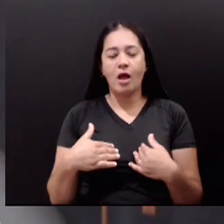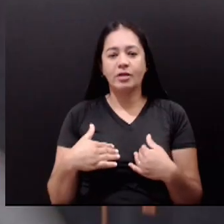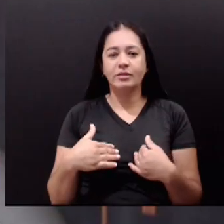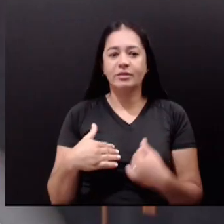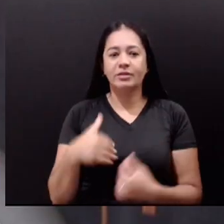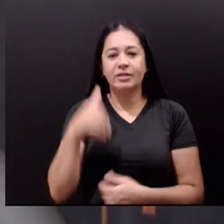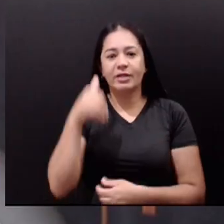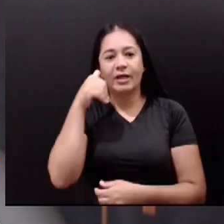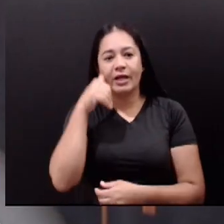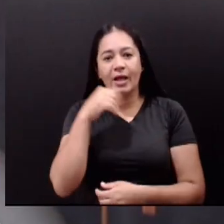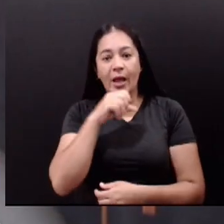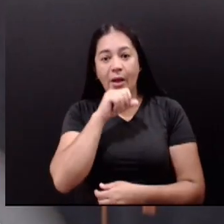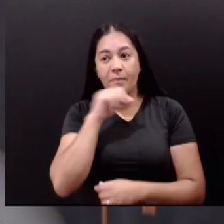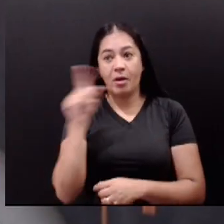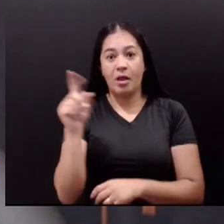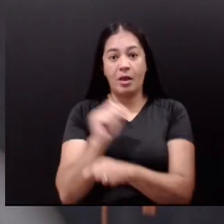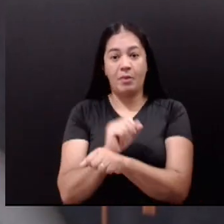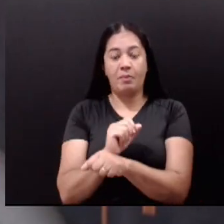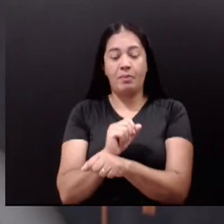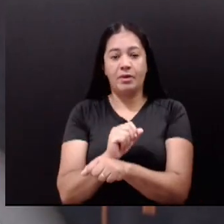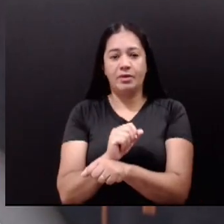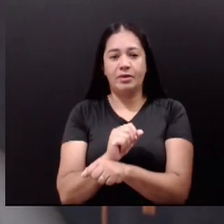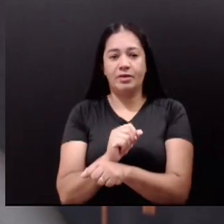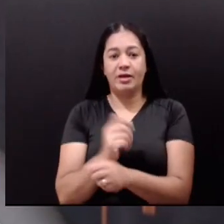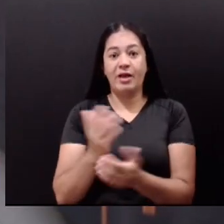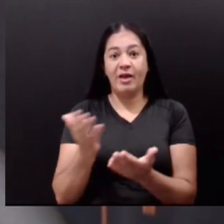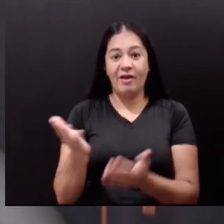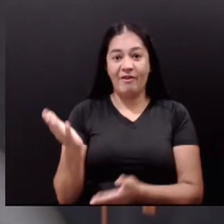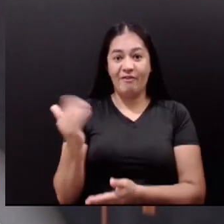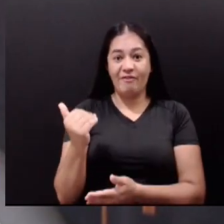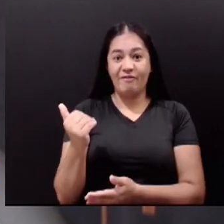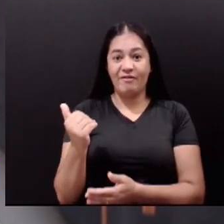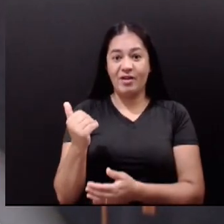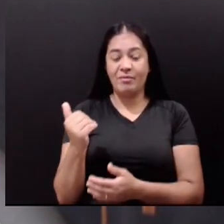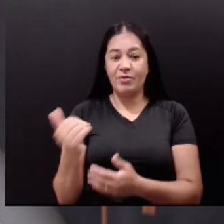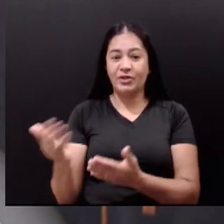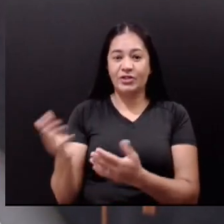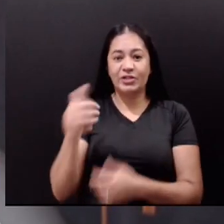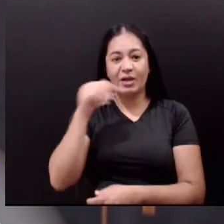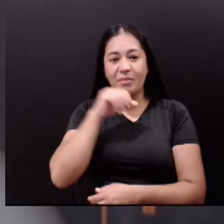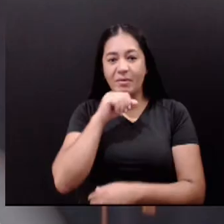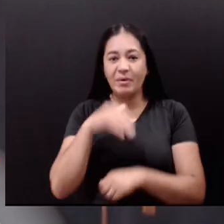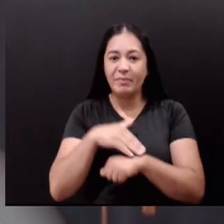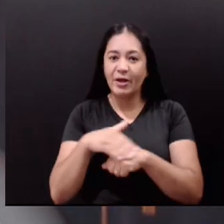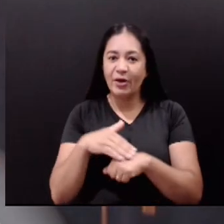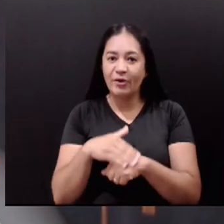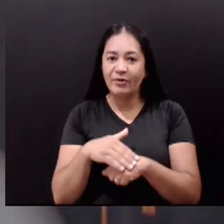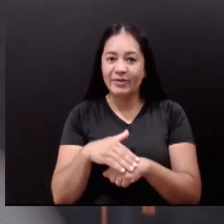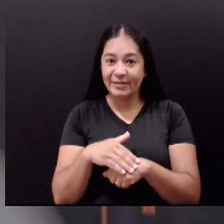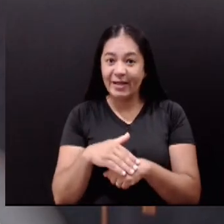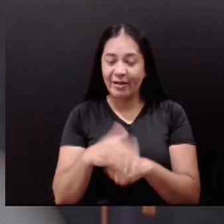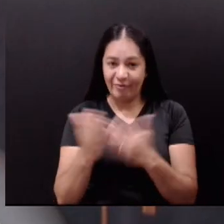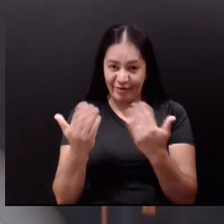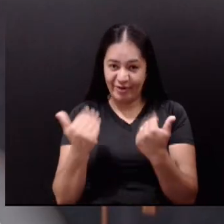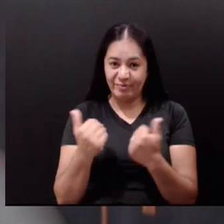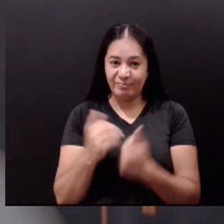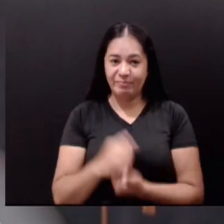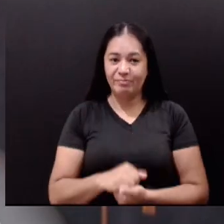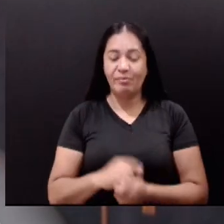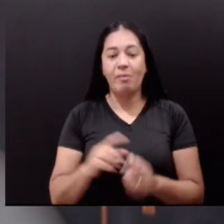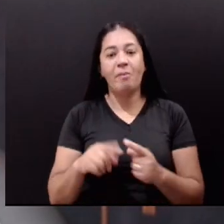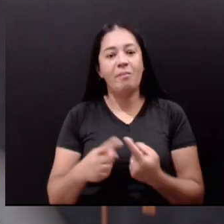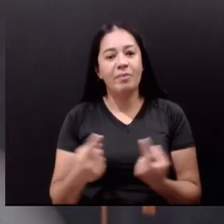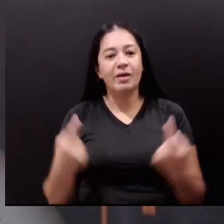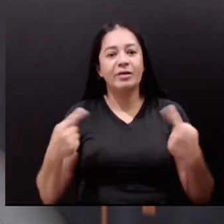na sala ao lado, eu perguntei: "Vamos chamar a mamãe para ter essa conversa?". E assim, mais um ponto desafio, ela vai brigar